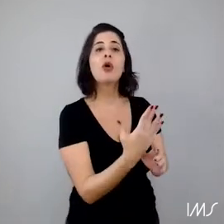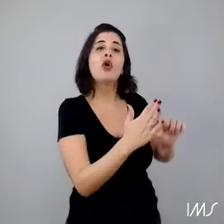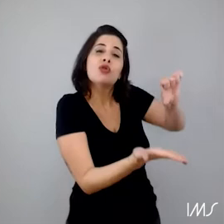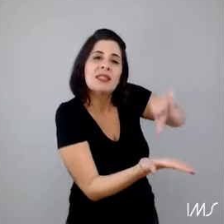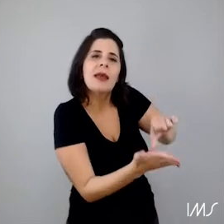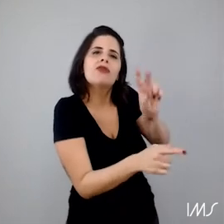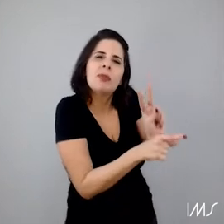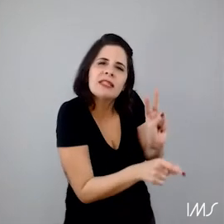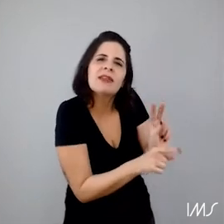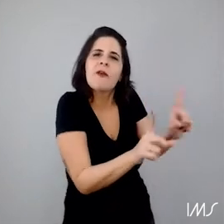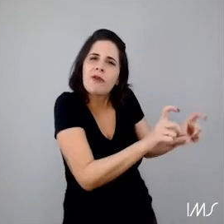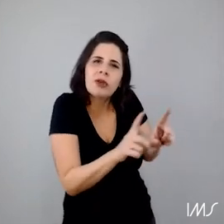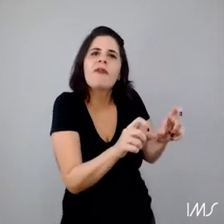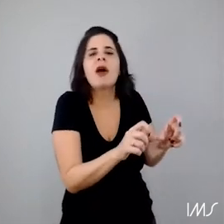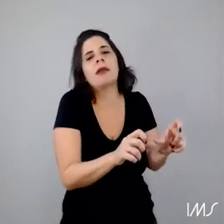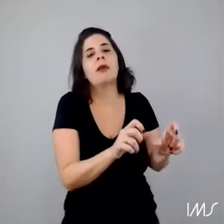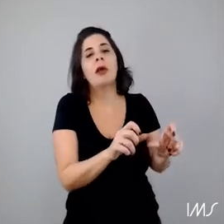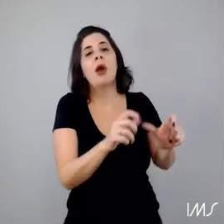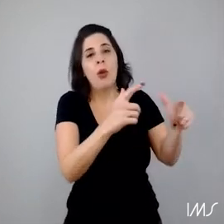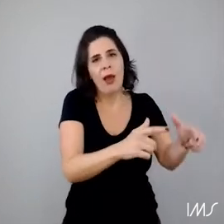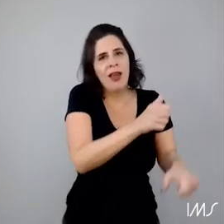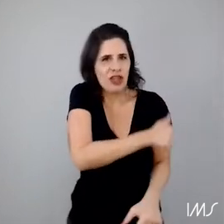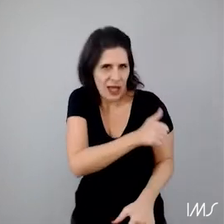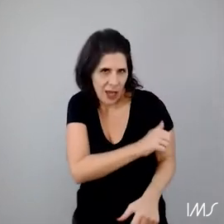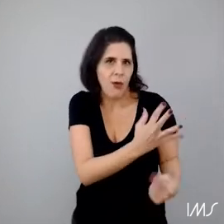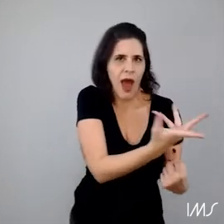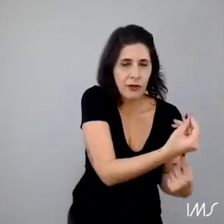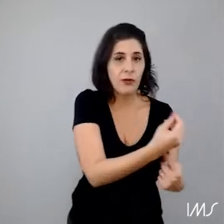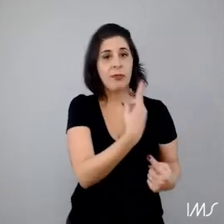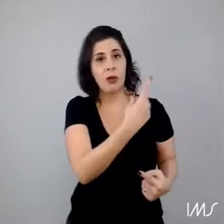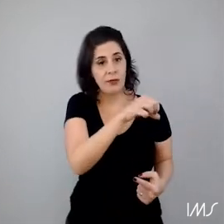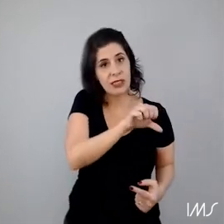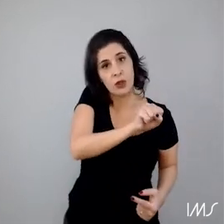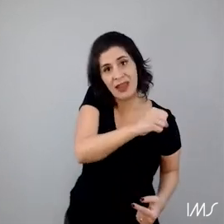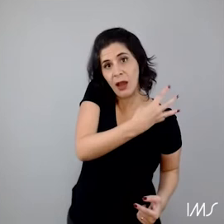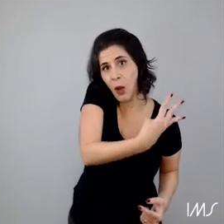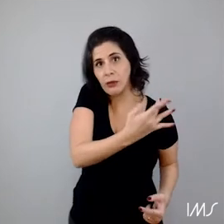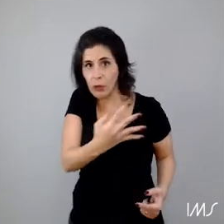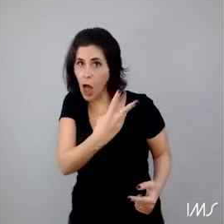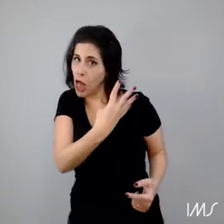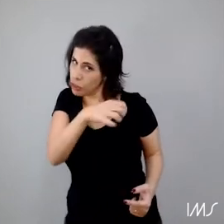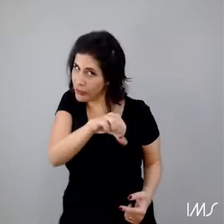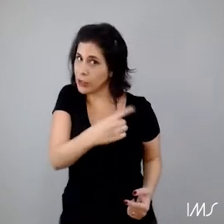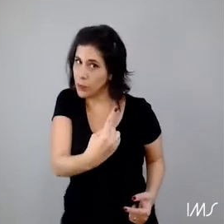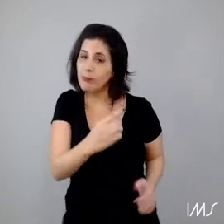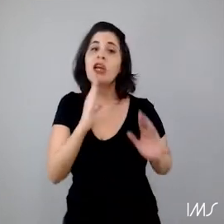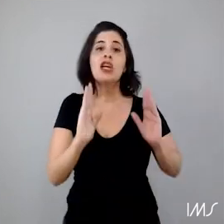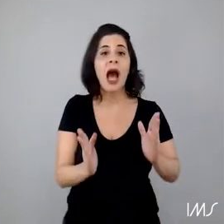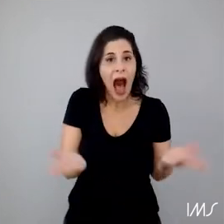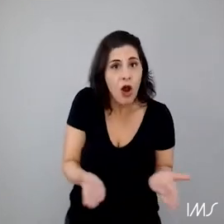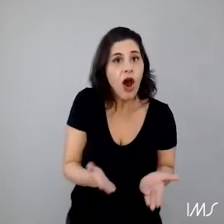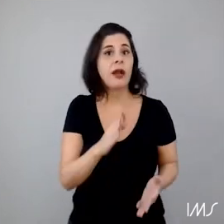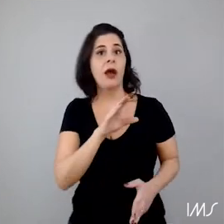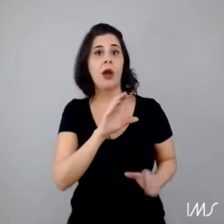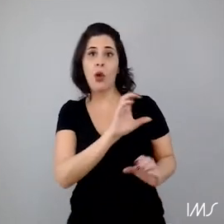Preservação Fotográfica da Fundação Nacional de Arte no Rio de Janeiro entre 1984 e 91 e é coordenador